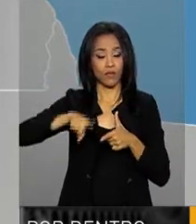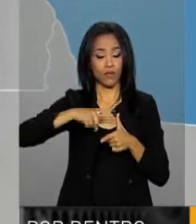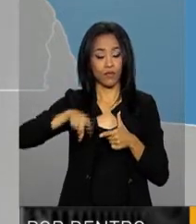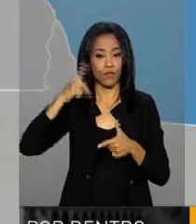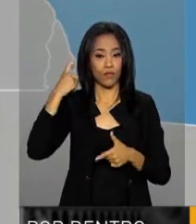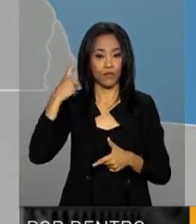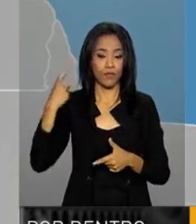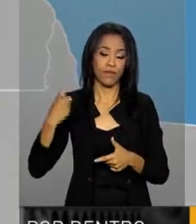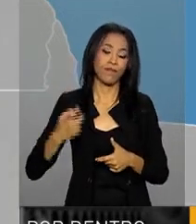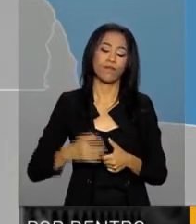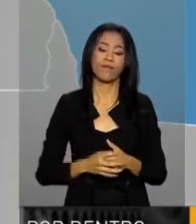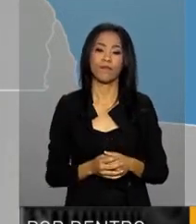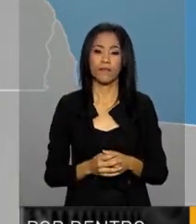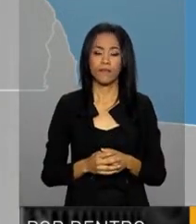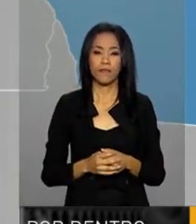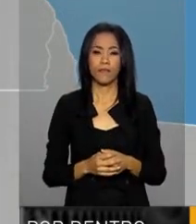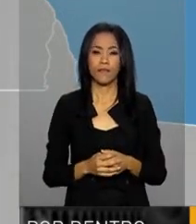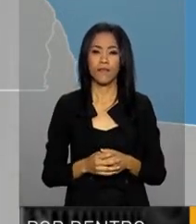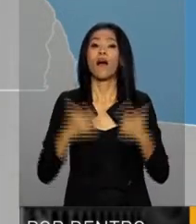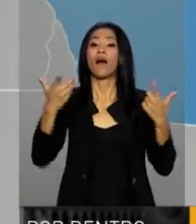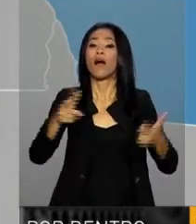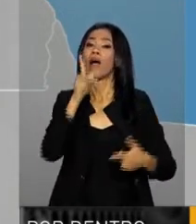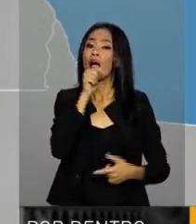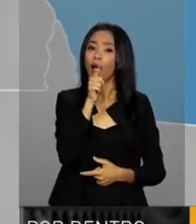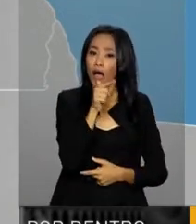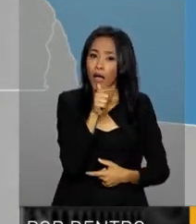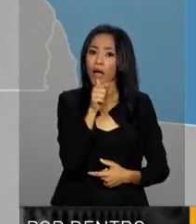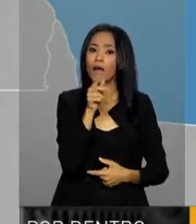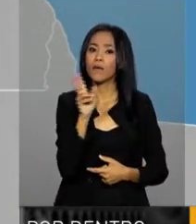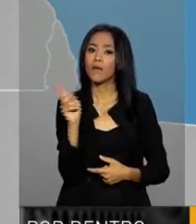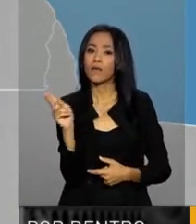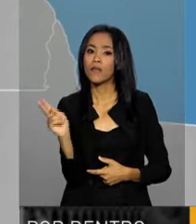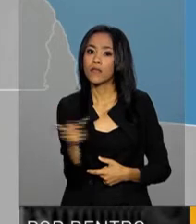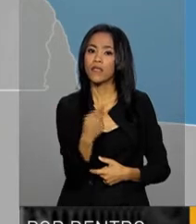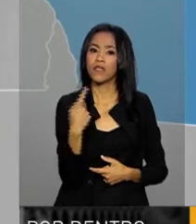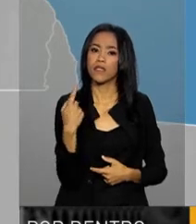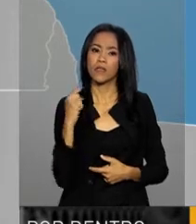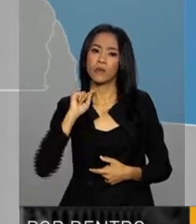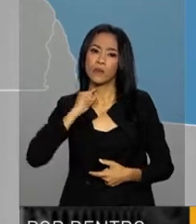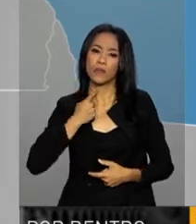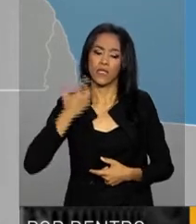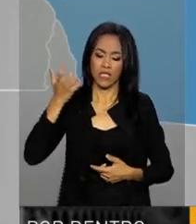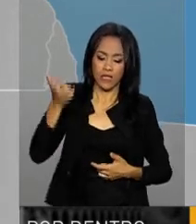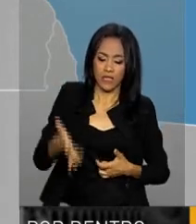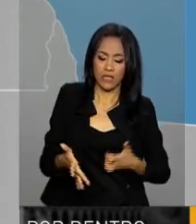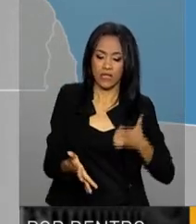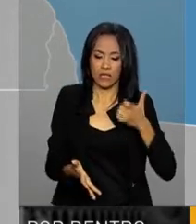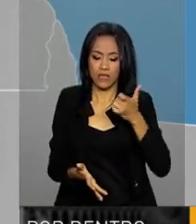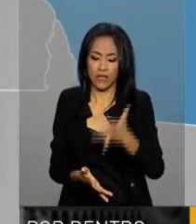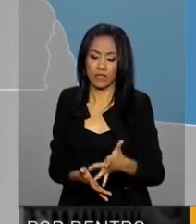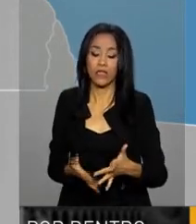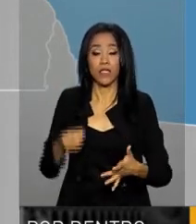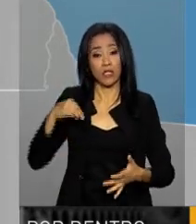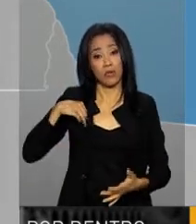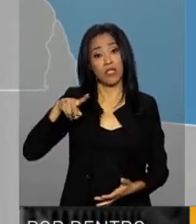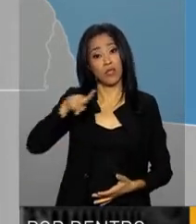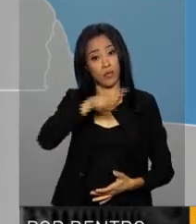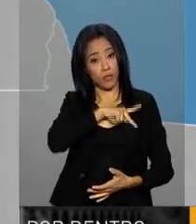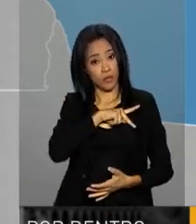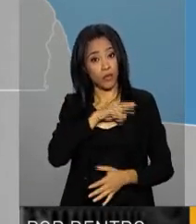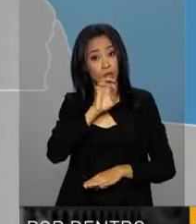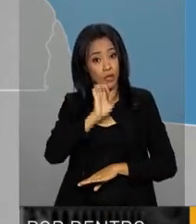naturais é nossa pois só quando combinados e como o ministério público do pará já mostrou